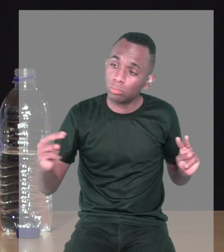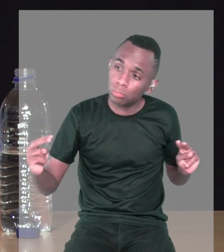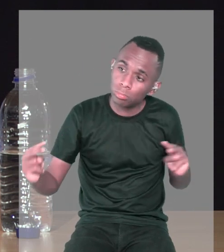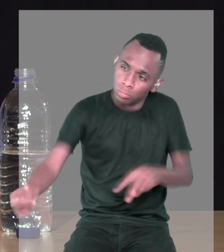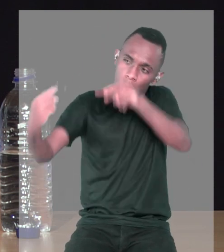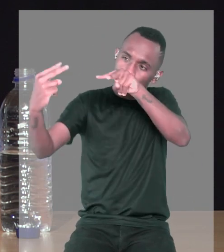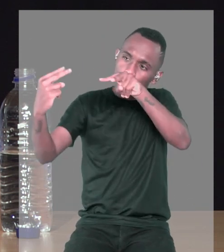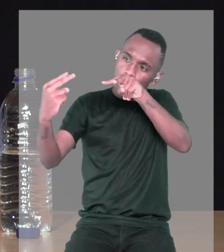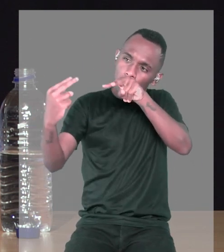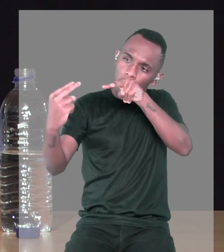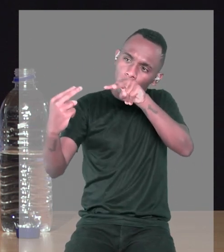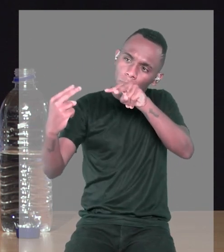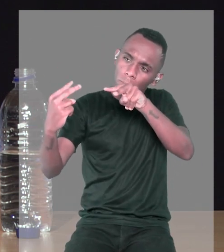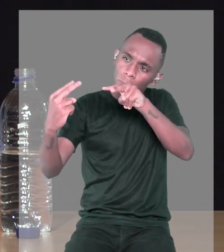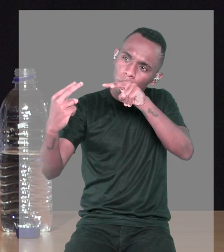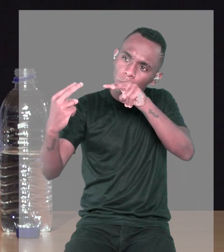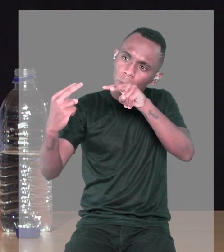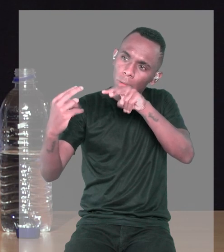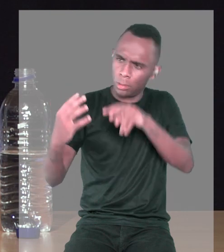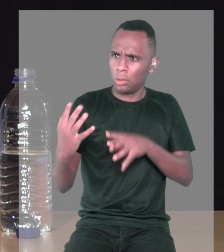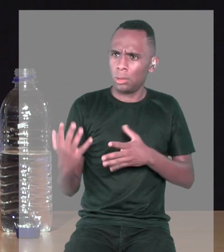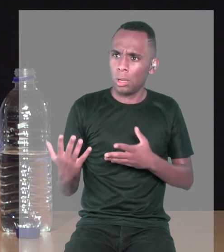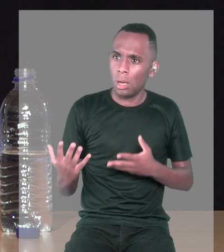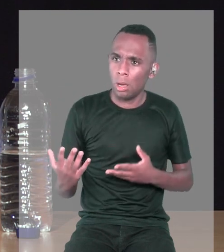o olhar de André cruzou com o dela,